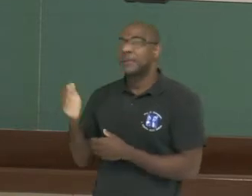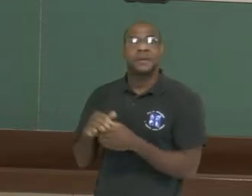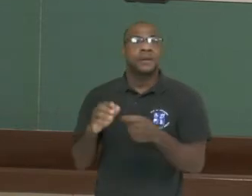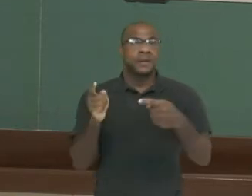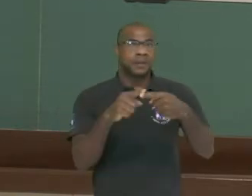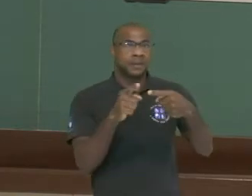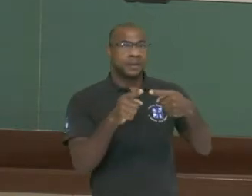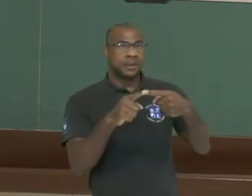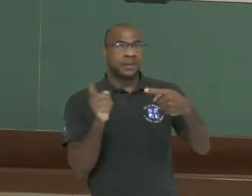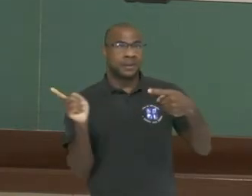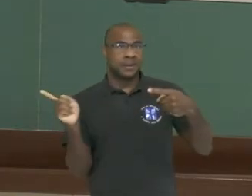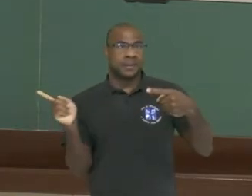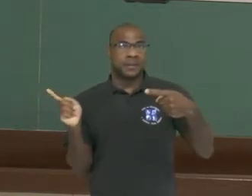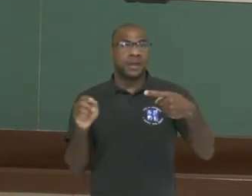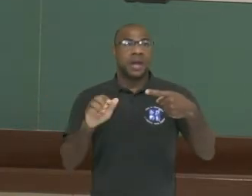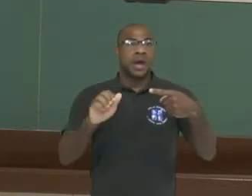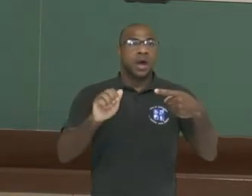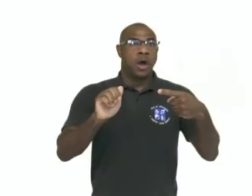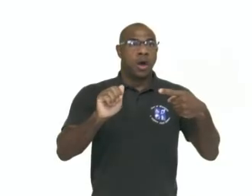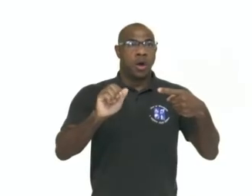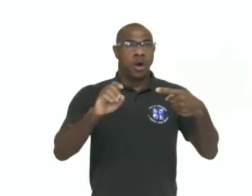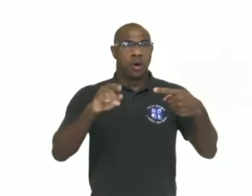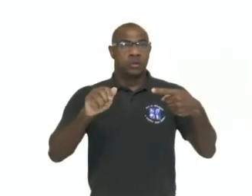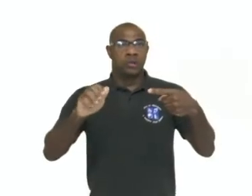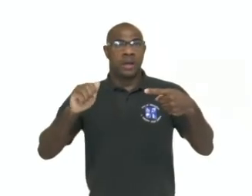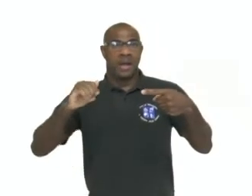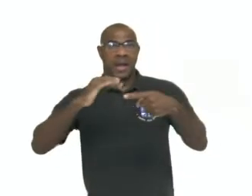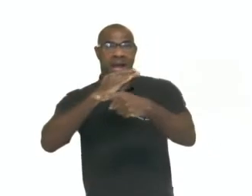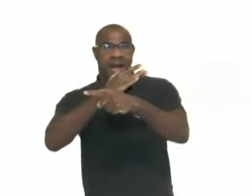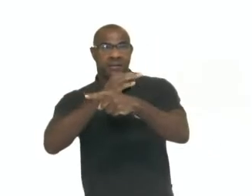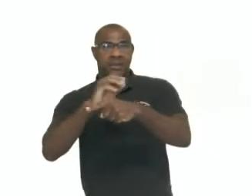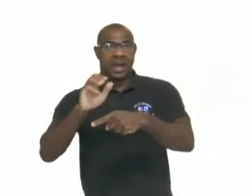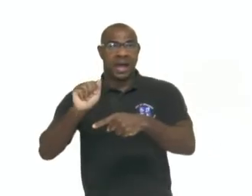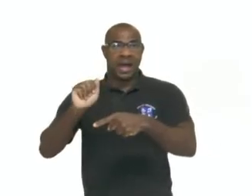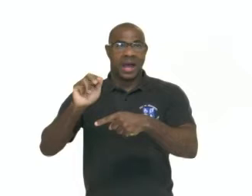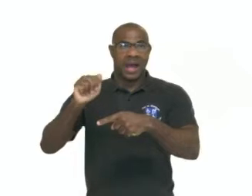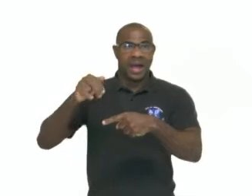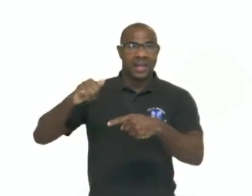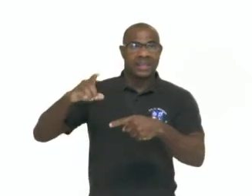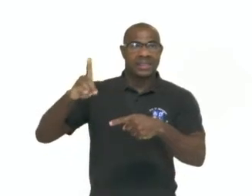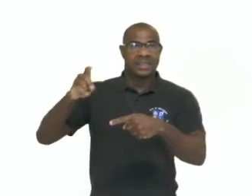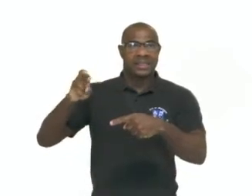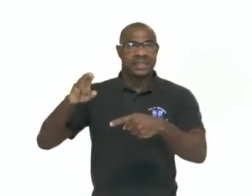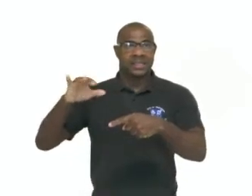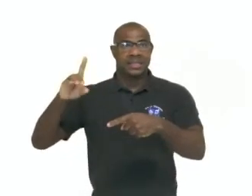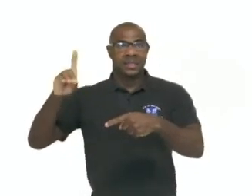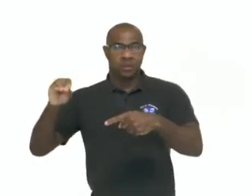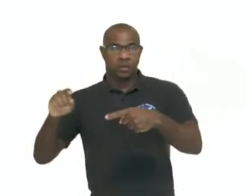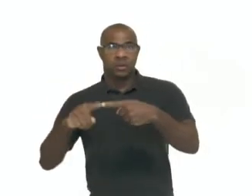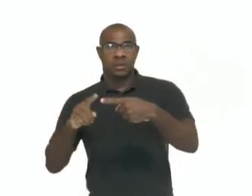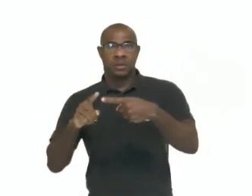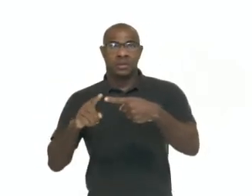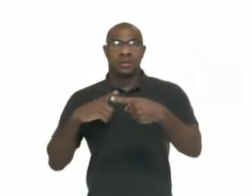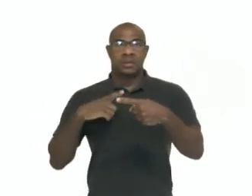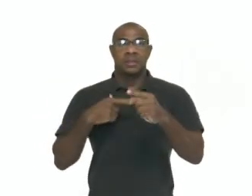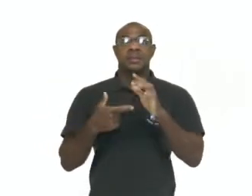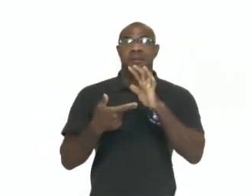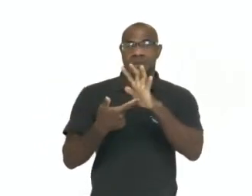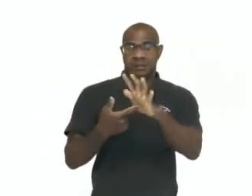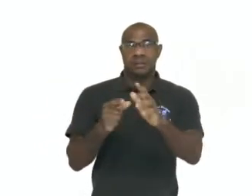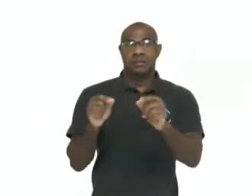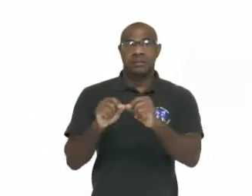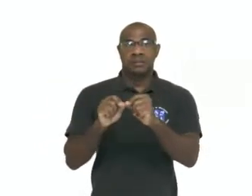óxido ácido ou anídrido. Geralmente formado por ametais, apresenta um caráter covalente